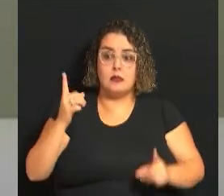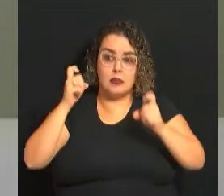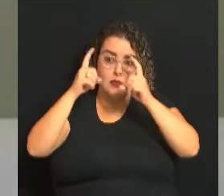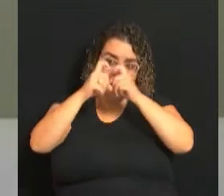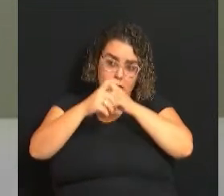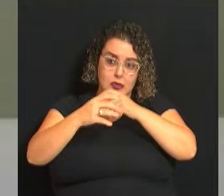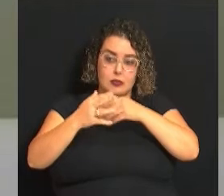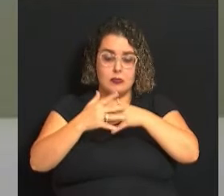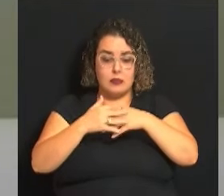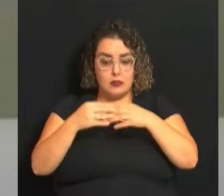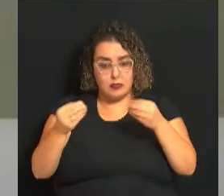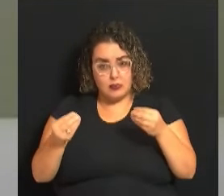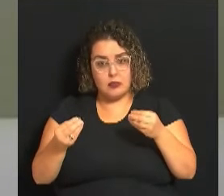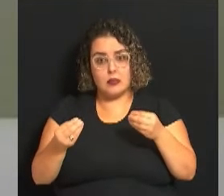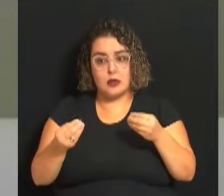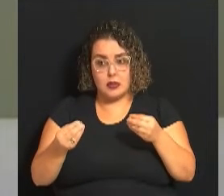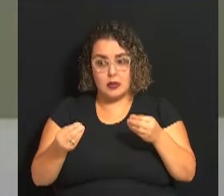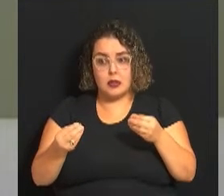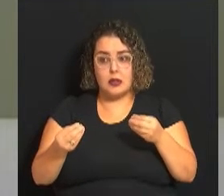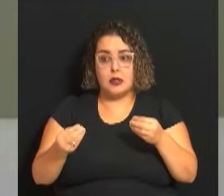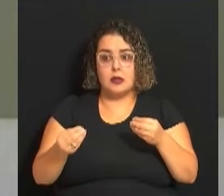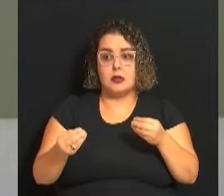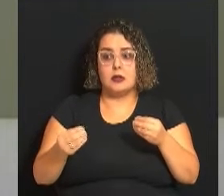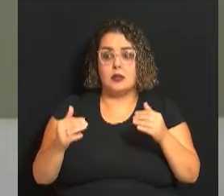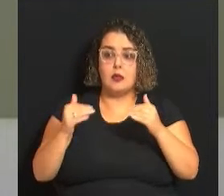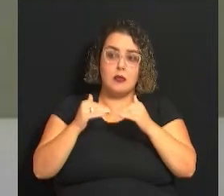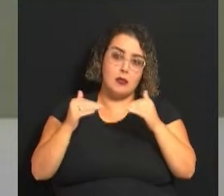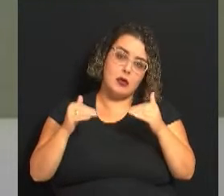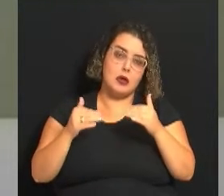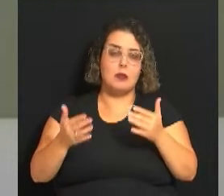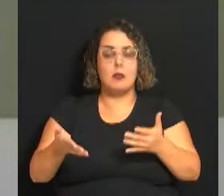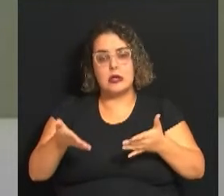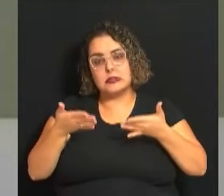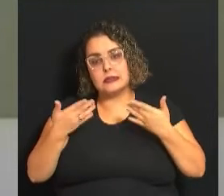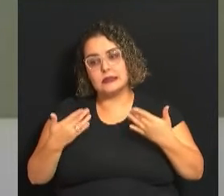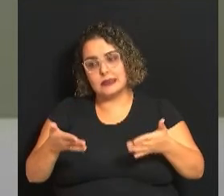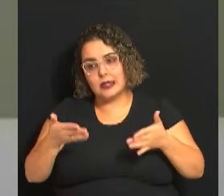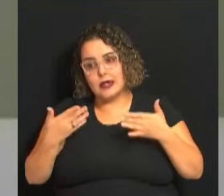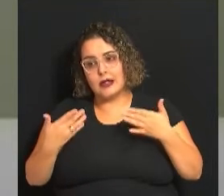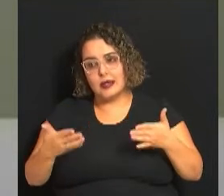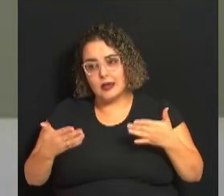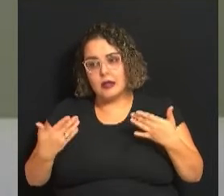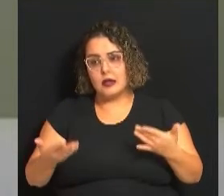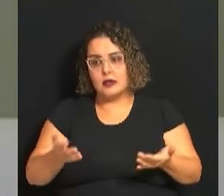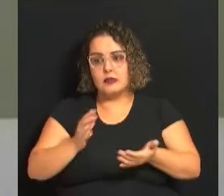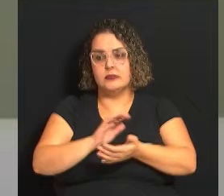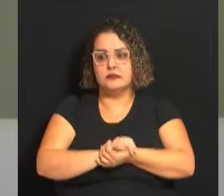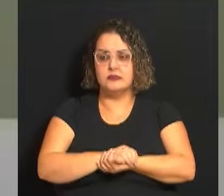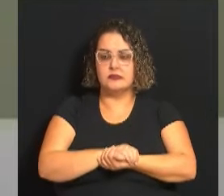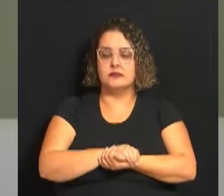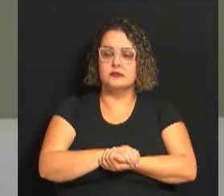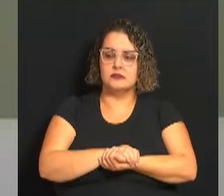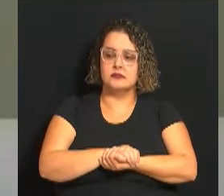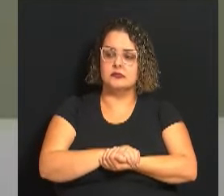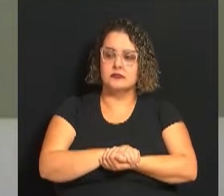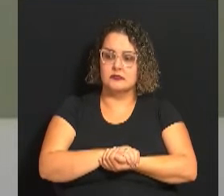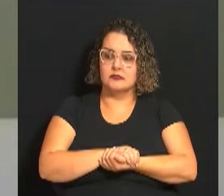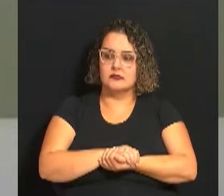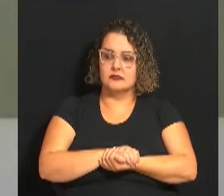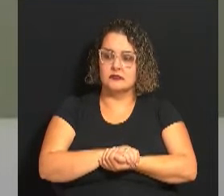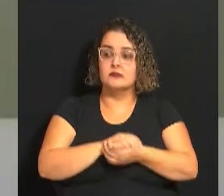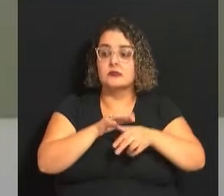cura, enquanto que aqueles que têm uma evolução lenta, o paciente